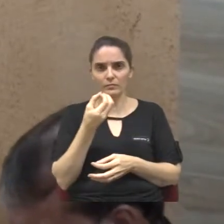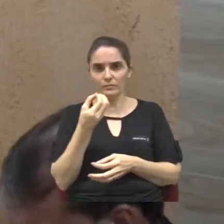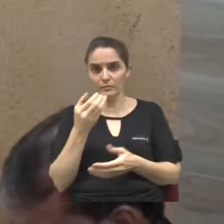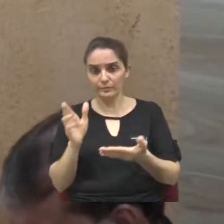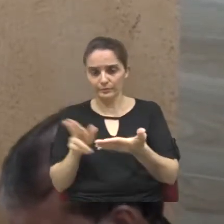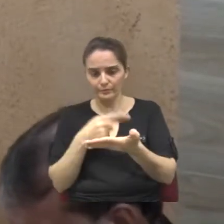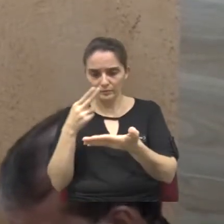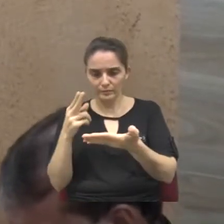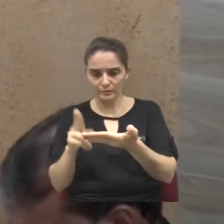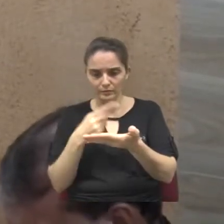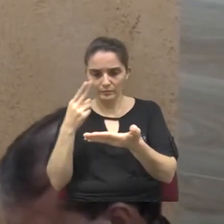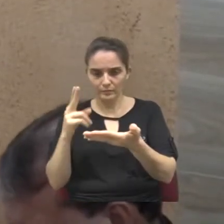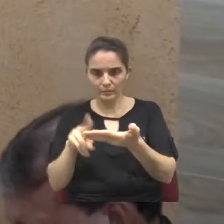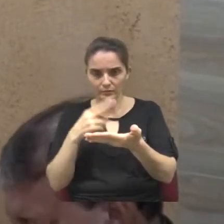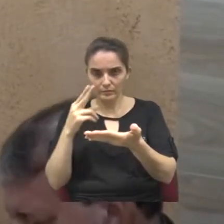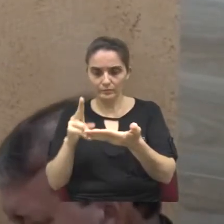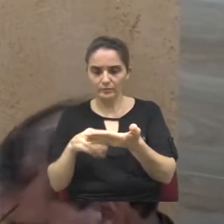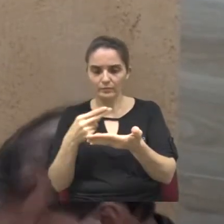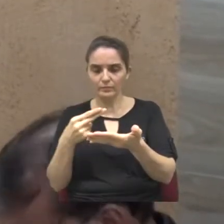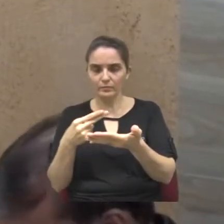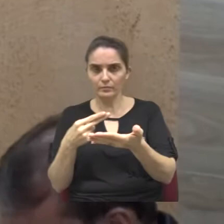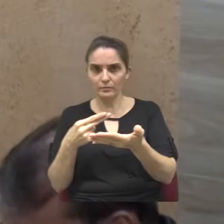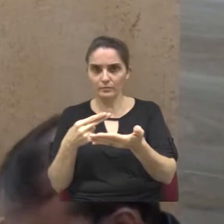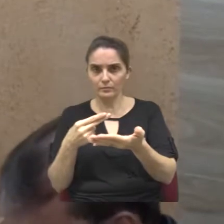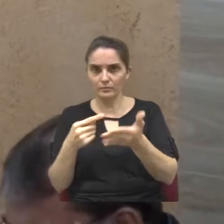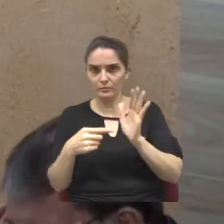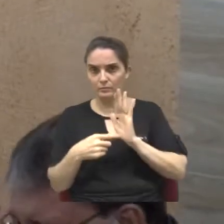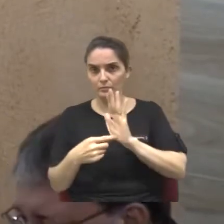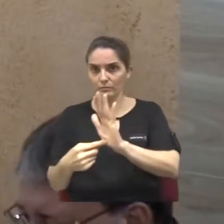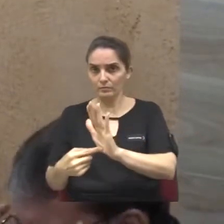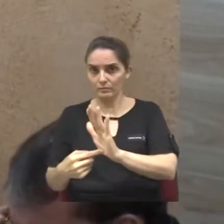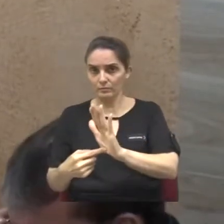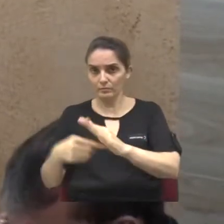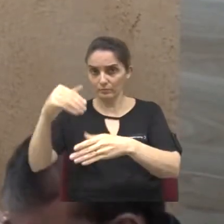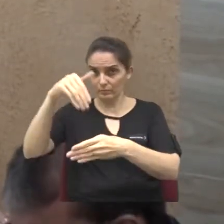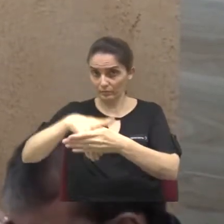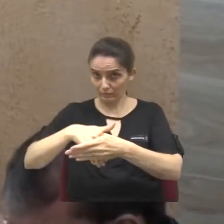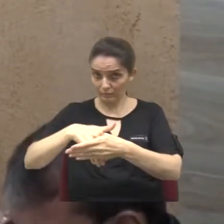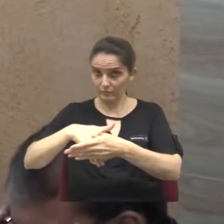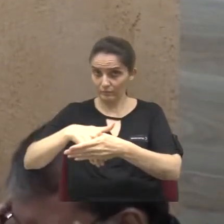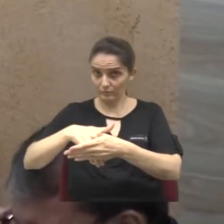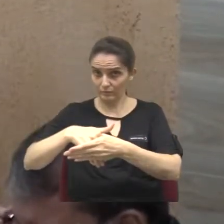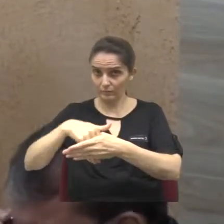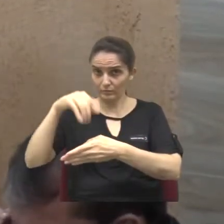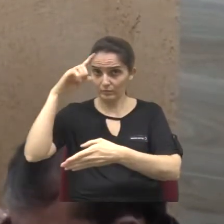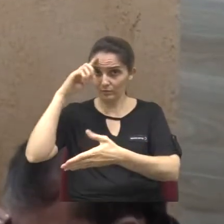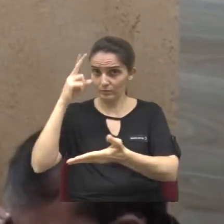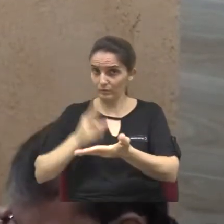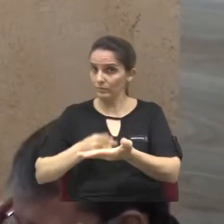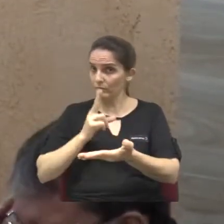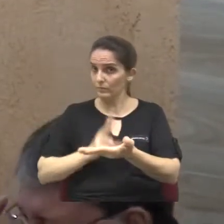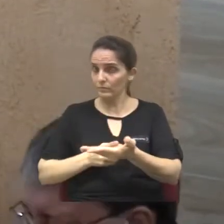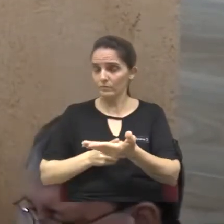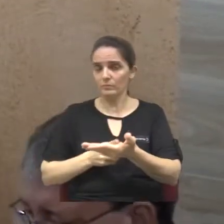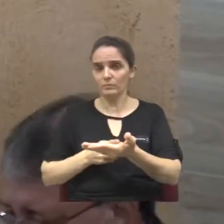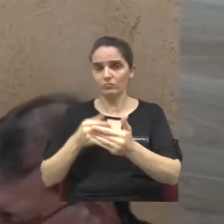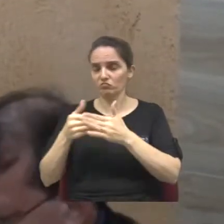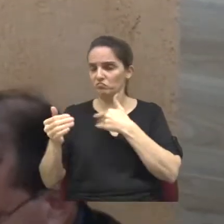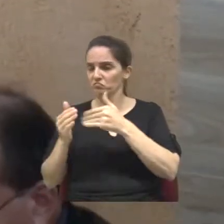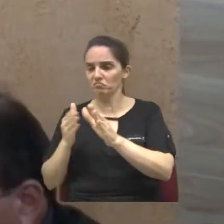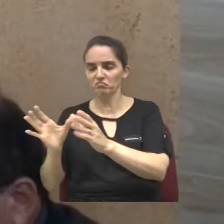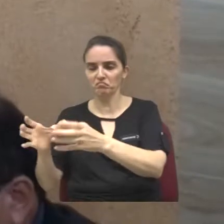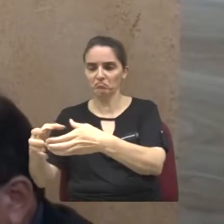folhas, que foi trazido para ser votado no mesmo dia, não passou por nenhuma